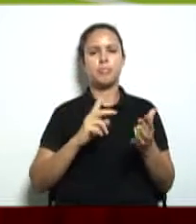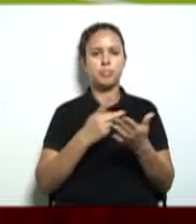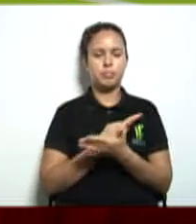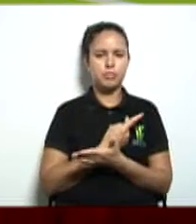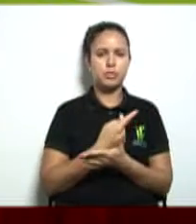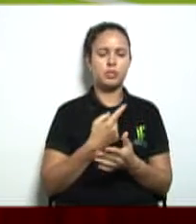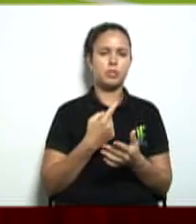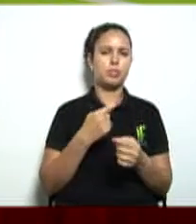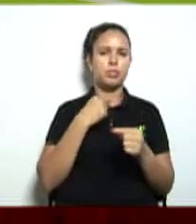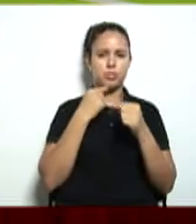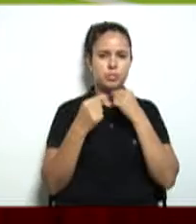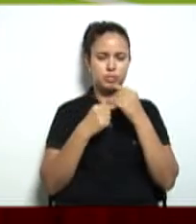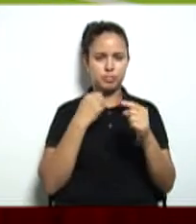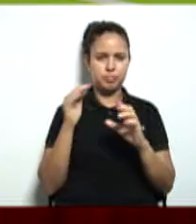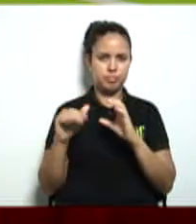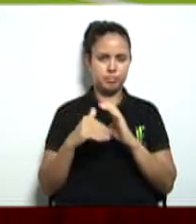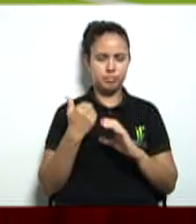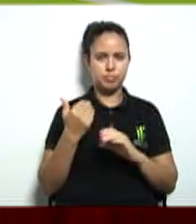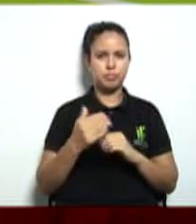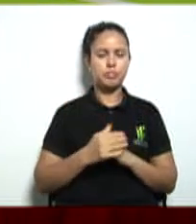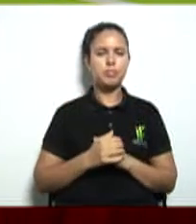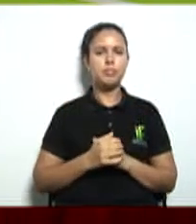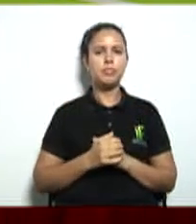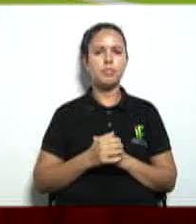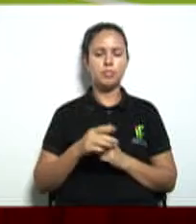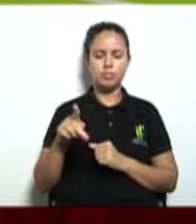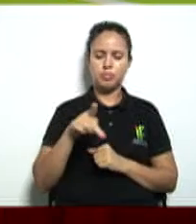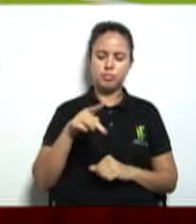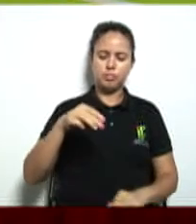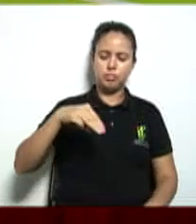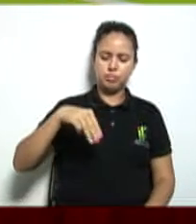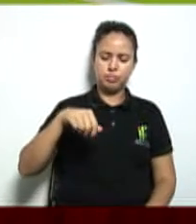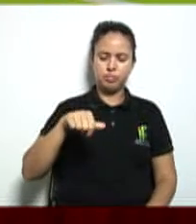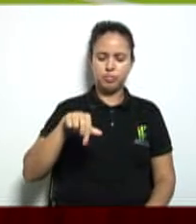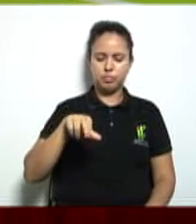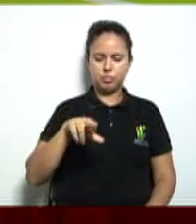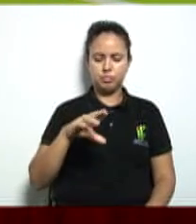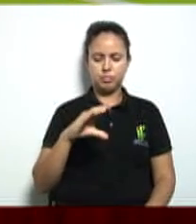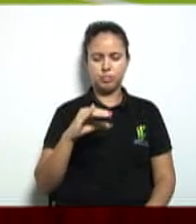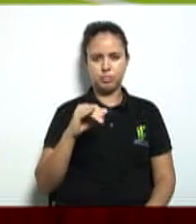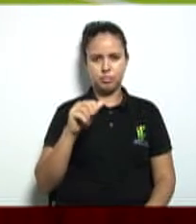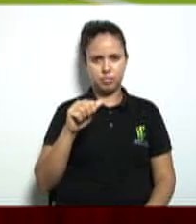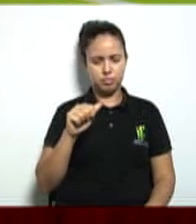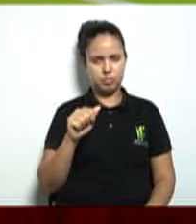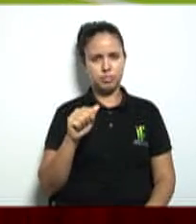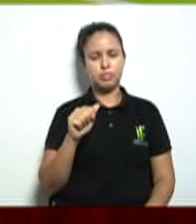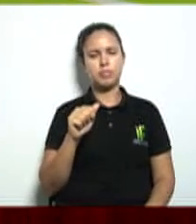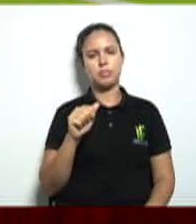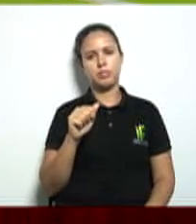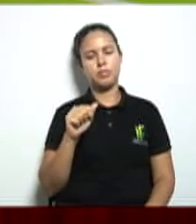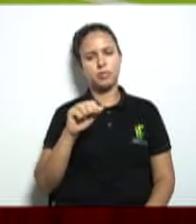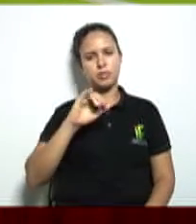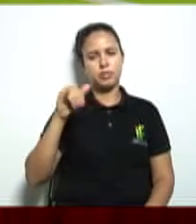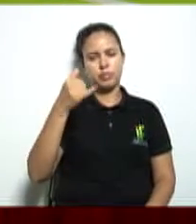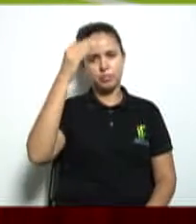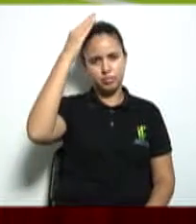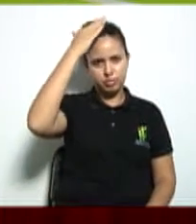muito importante, né. A professora Márcia também, da CRE lá de Paraná, né,